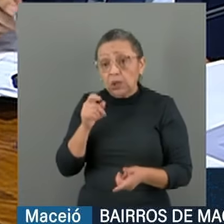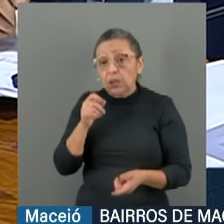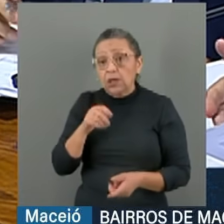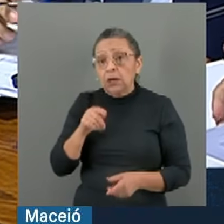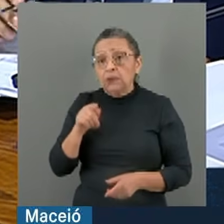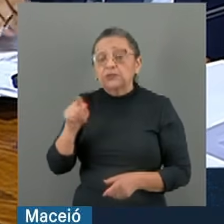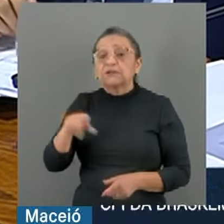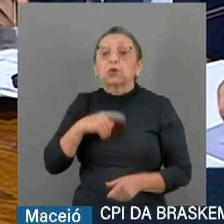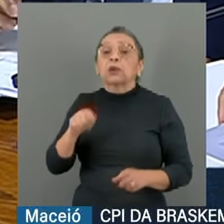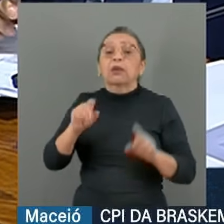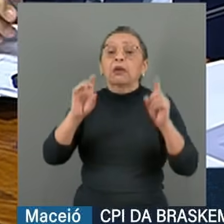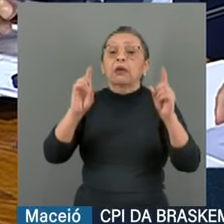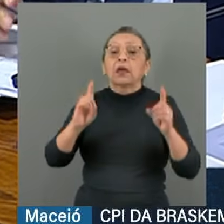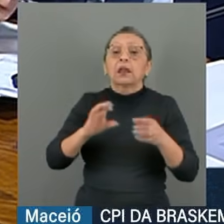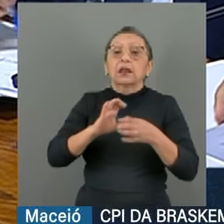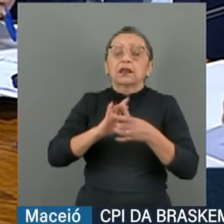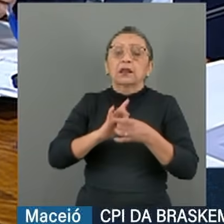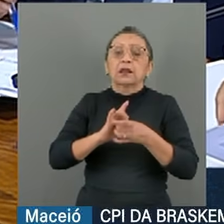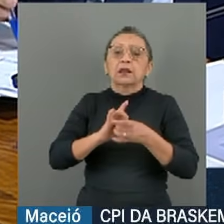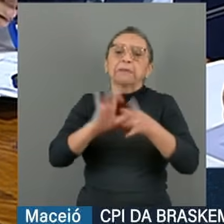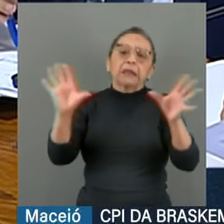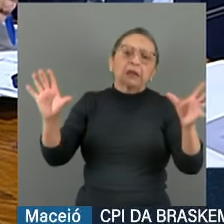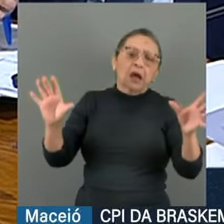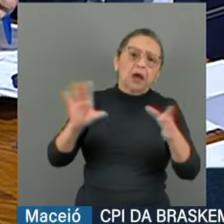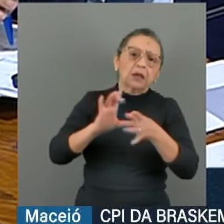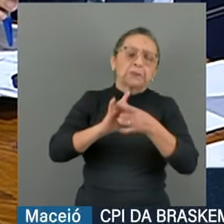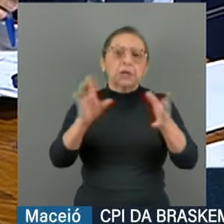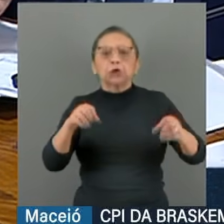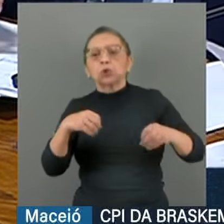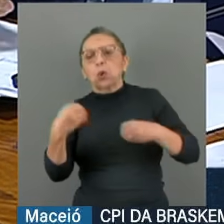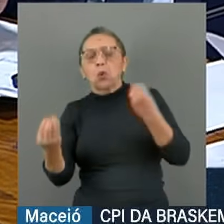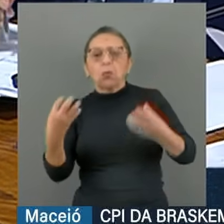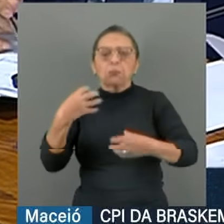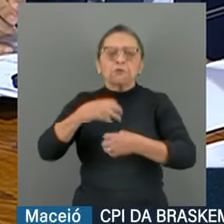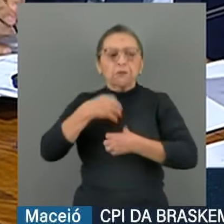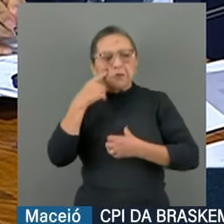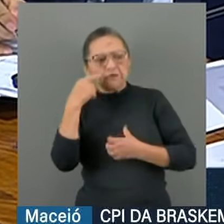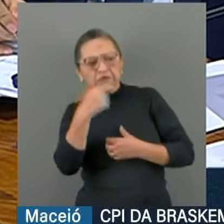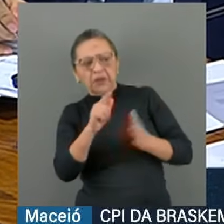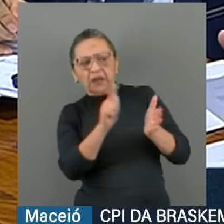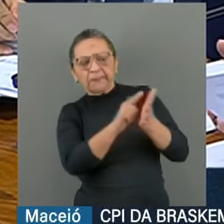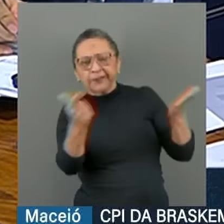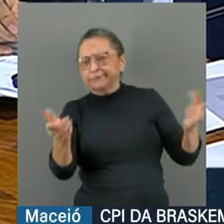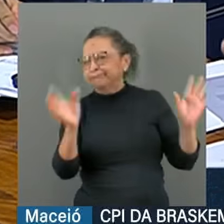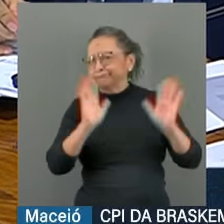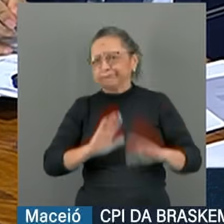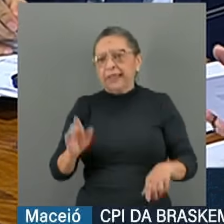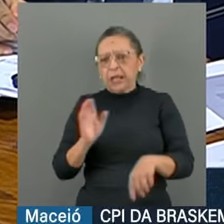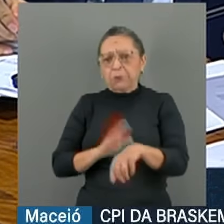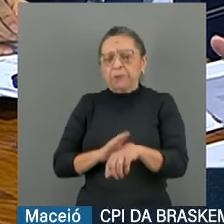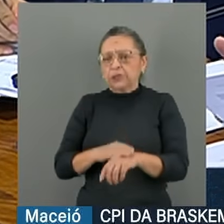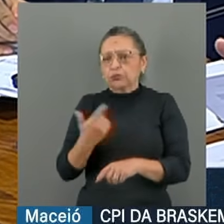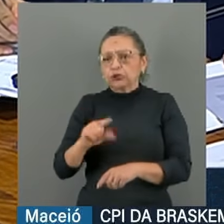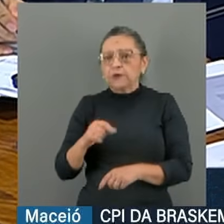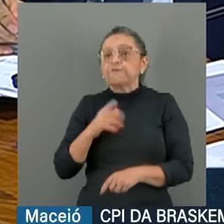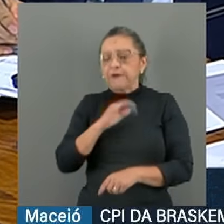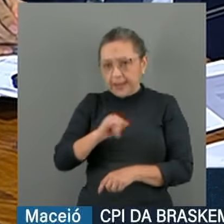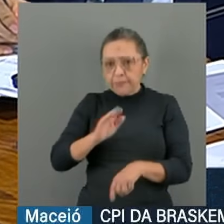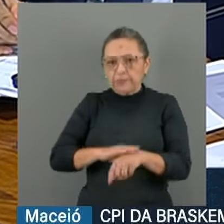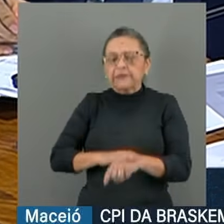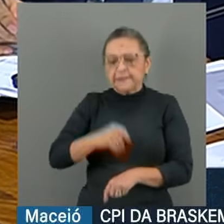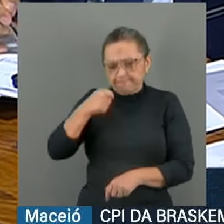a liberdade ou a forma como se via a questão da imprensa não existia e, a partir daquele momento, seriam tomadas medidas